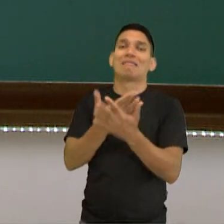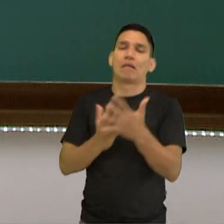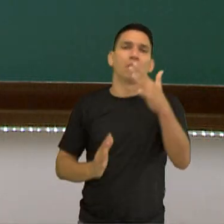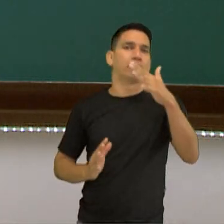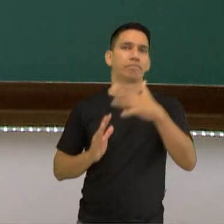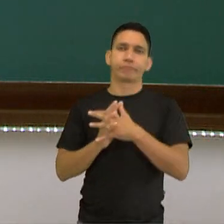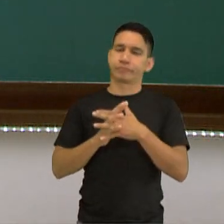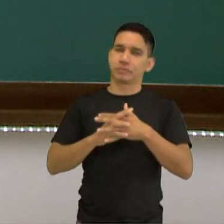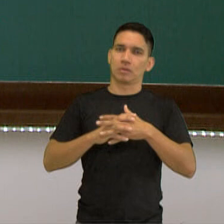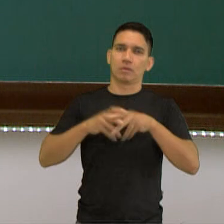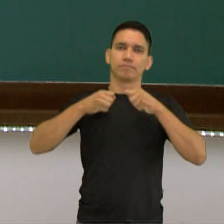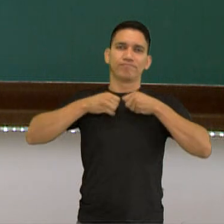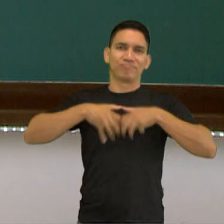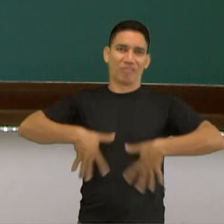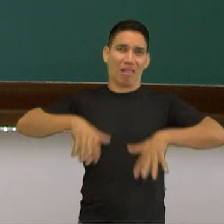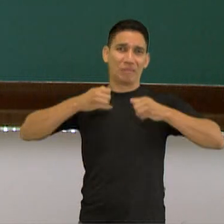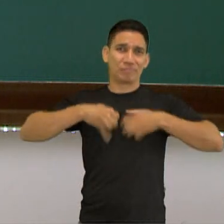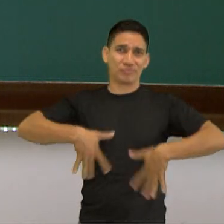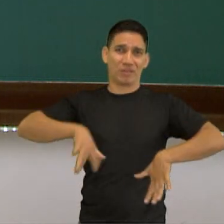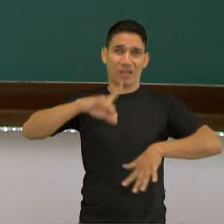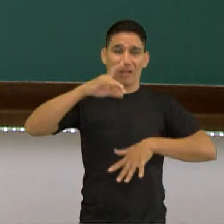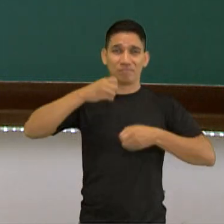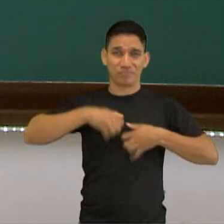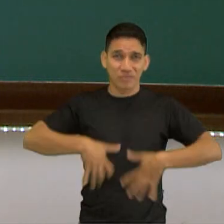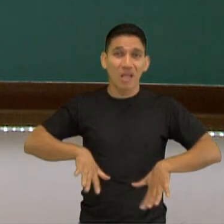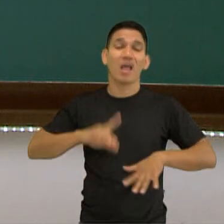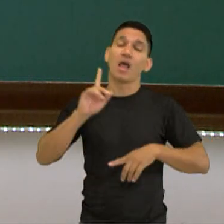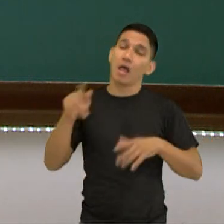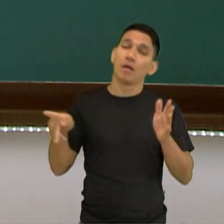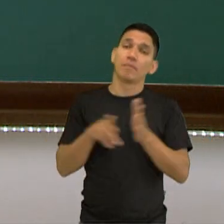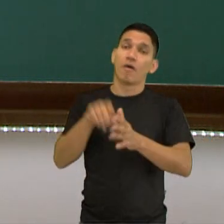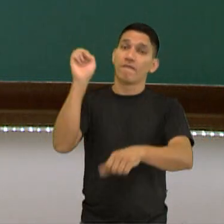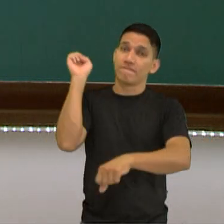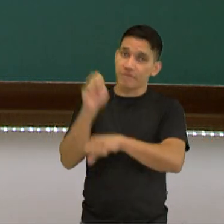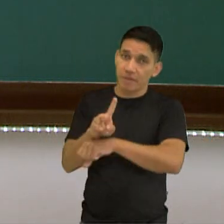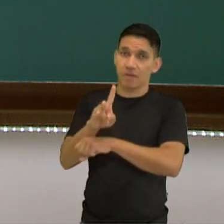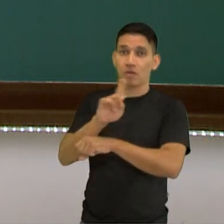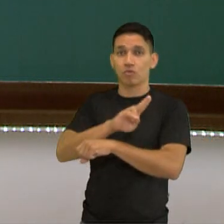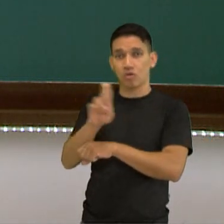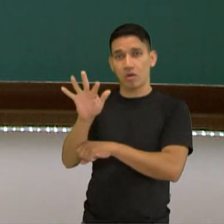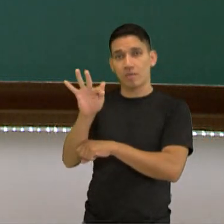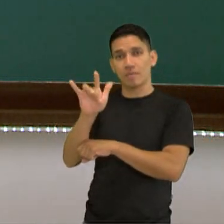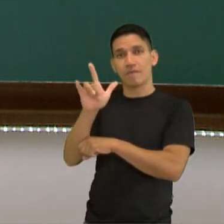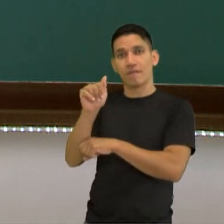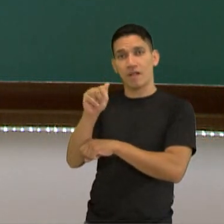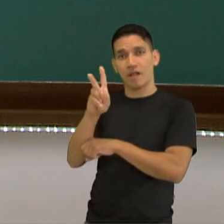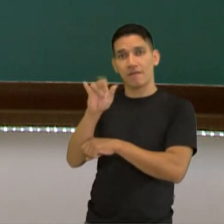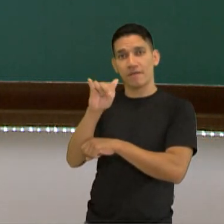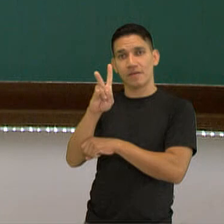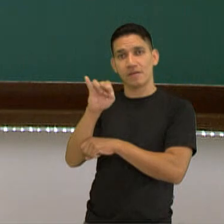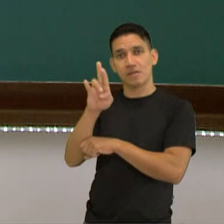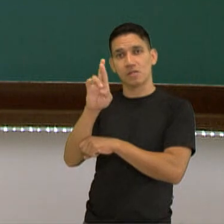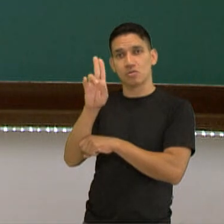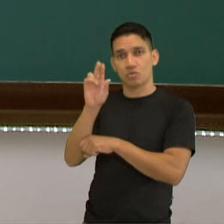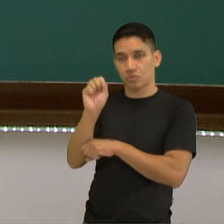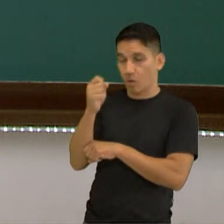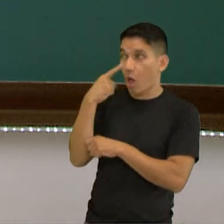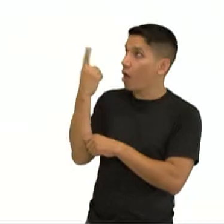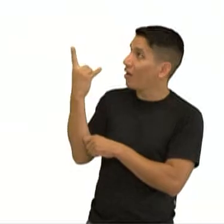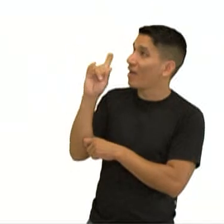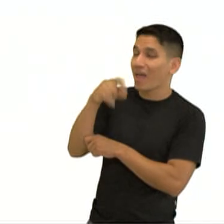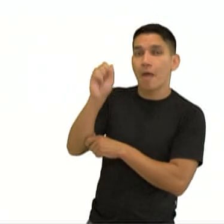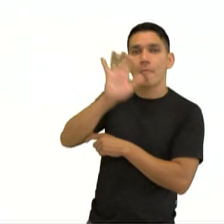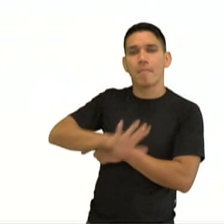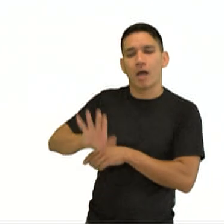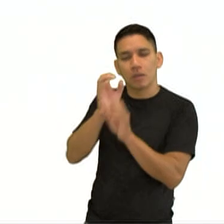dengue hemorrágica e é causada também por um vírus chamado flavivírus. Aqui a gente também tem uma imagem, né, de microscopia